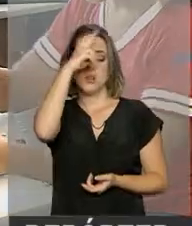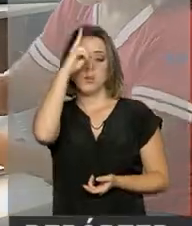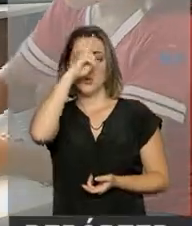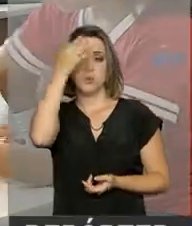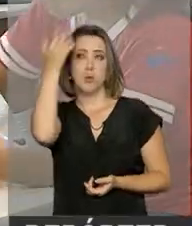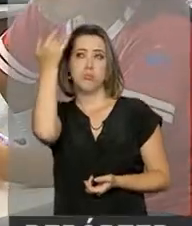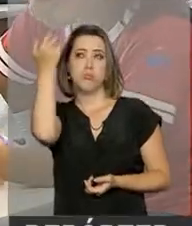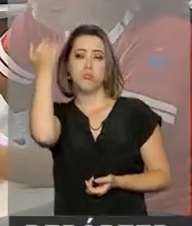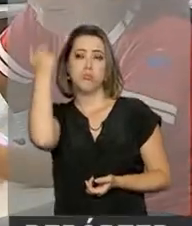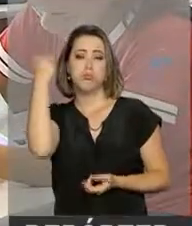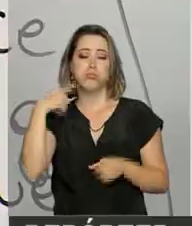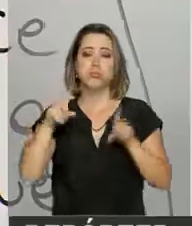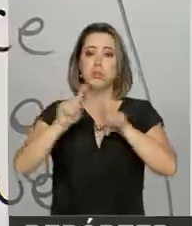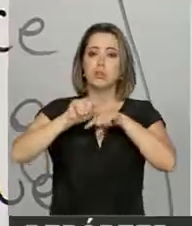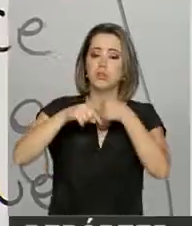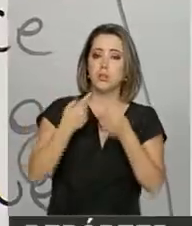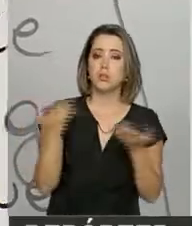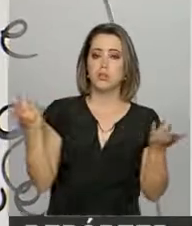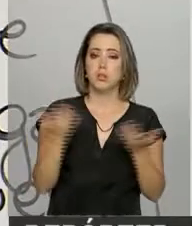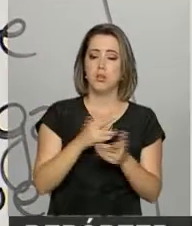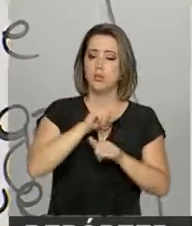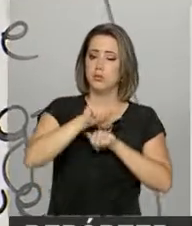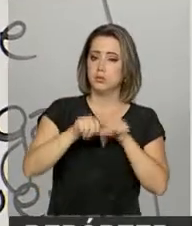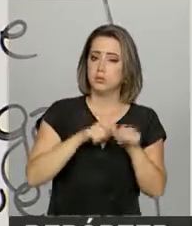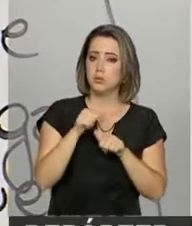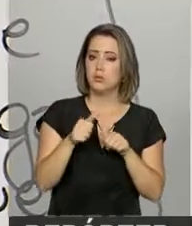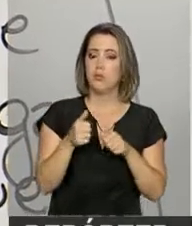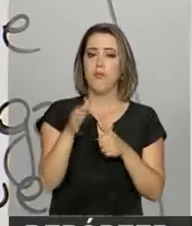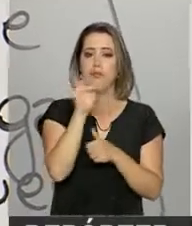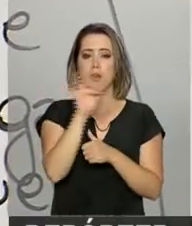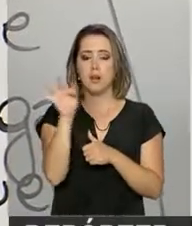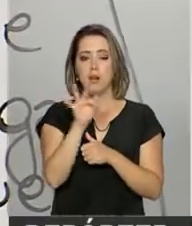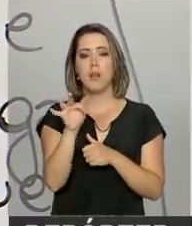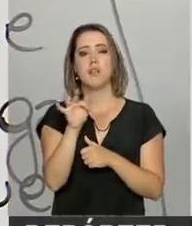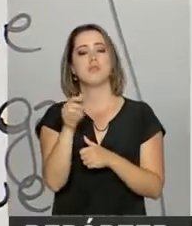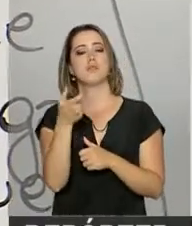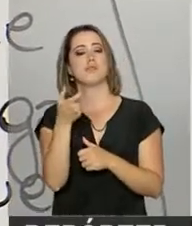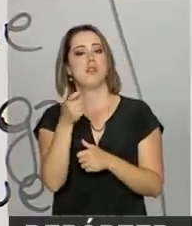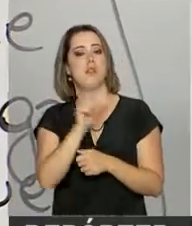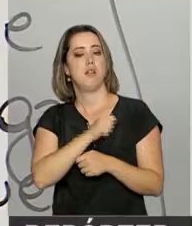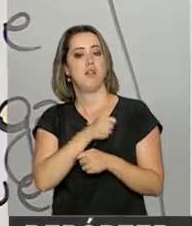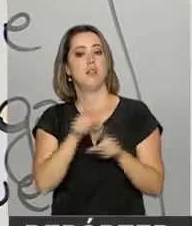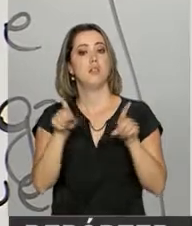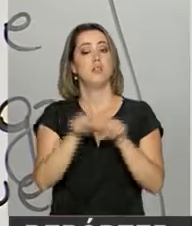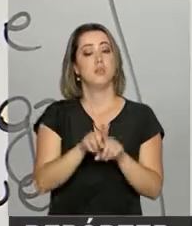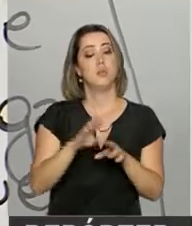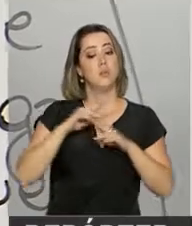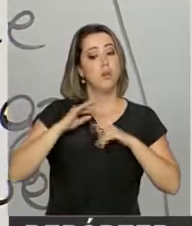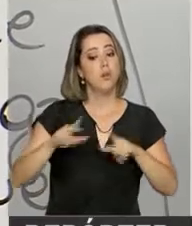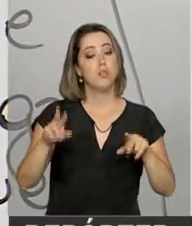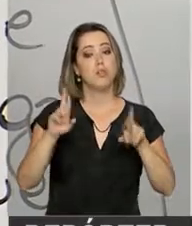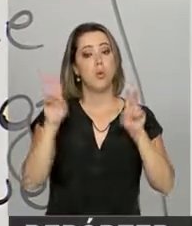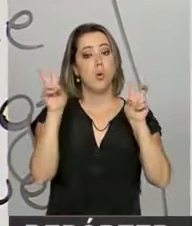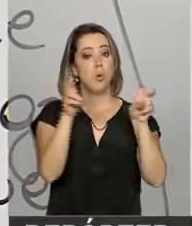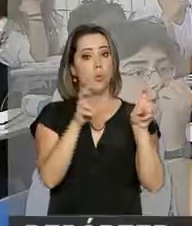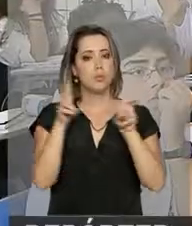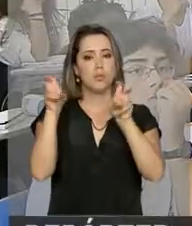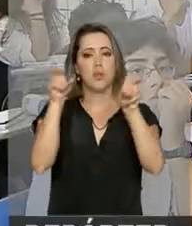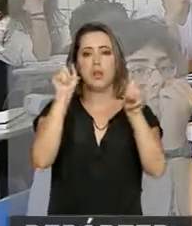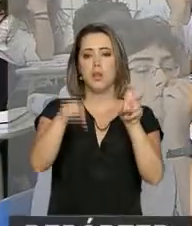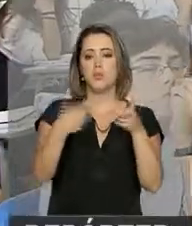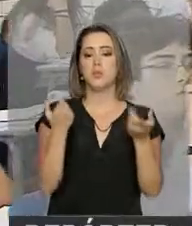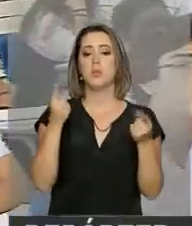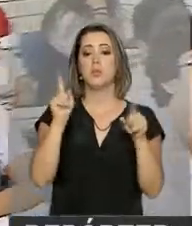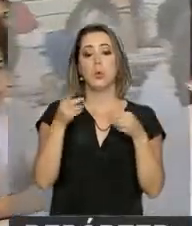da Guerra Franco-Prussiana foi para a Alemanha e agora volta para a França. Que territórios são esses? Alsácia-Lorena. O assunto abordado e